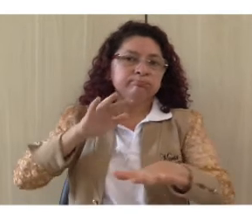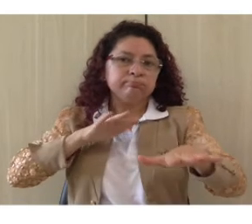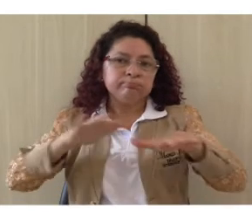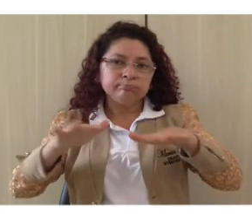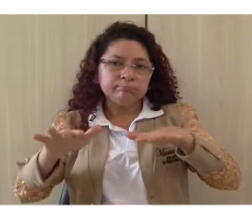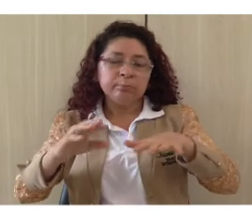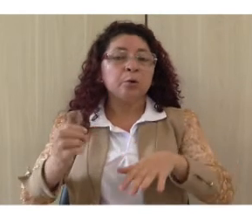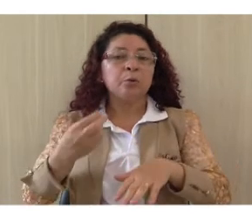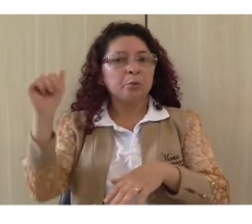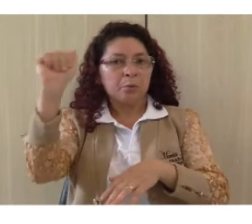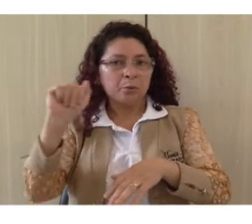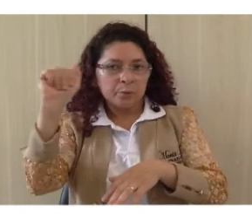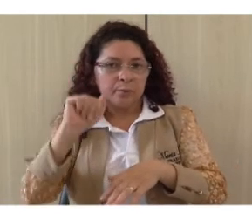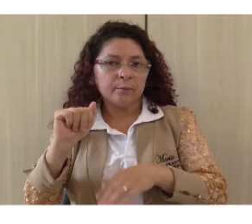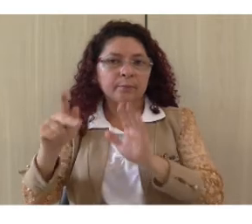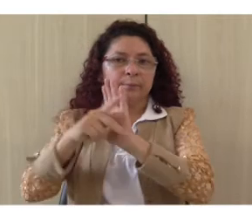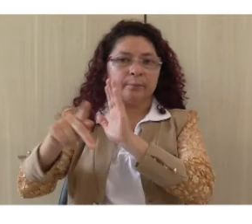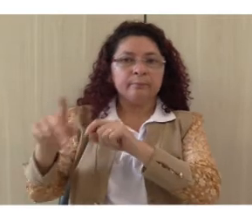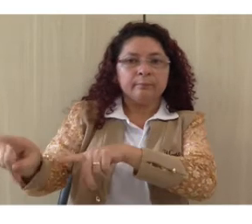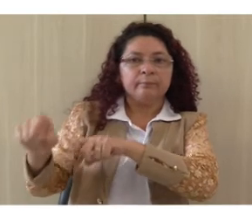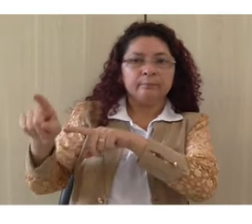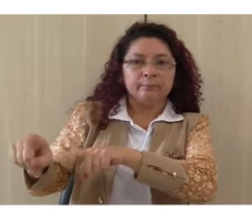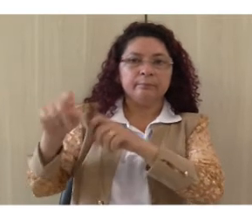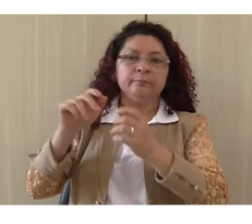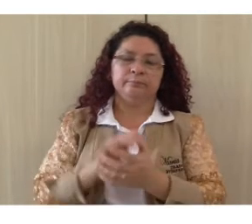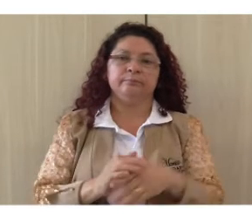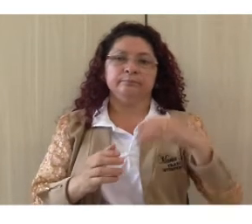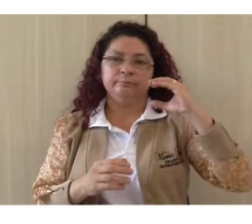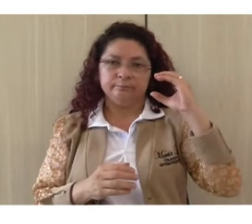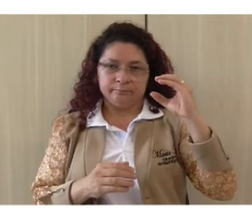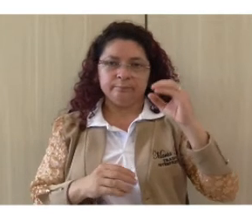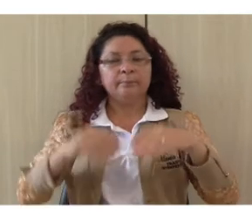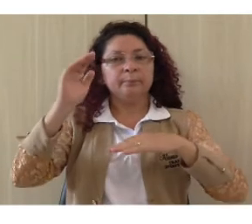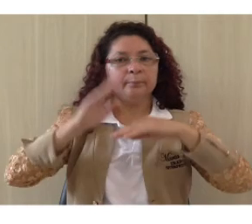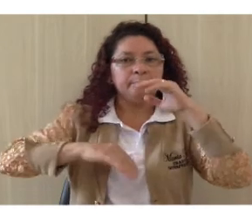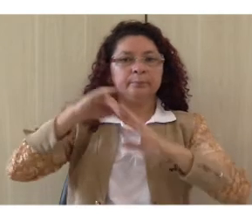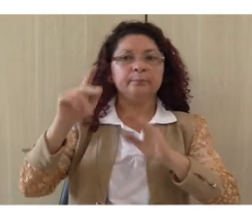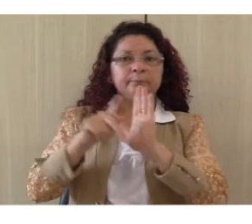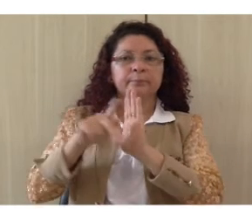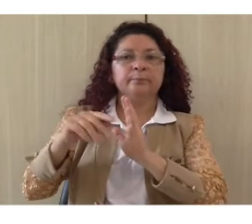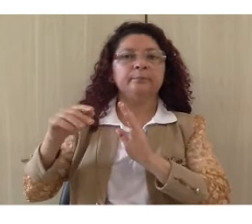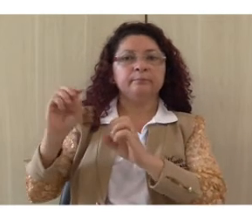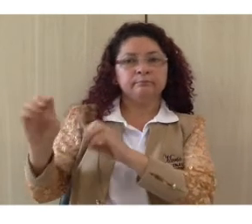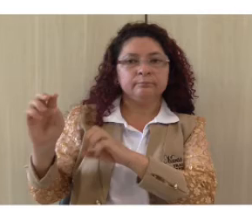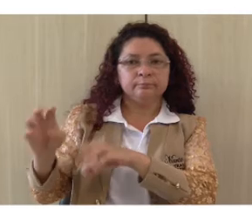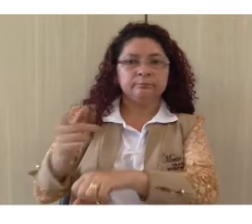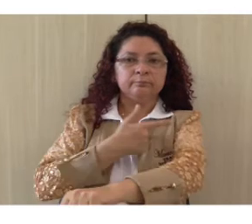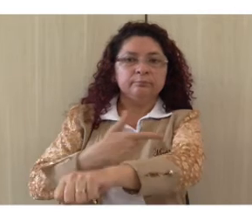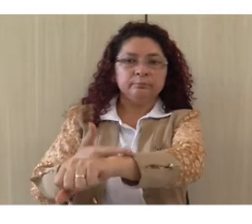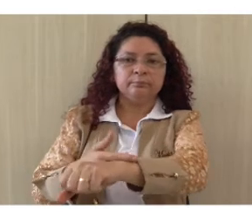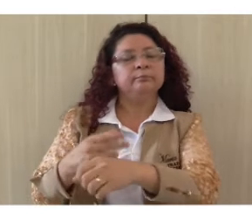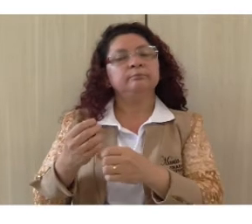ou sindicais do campo. C. Profissionais da educação com atuação